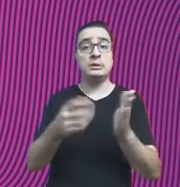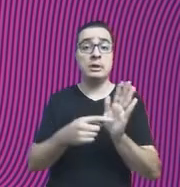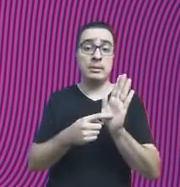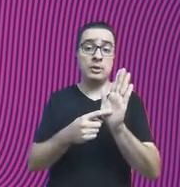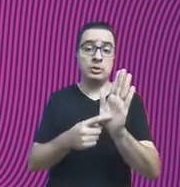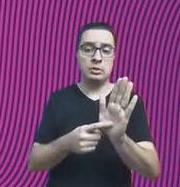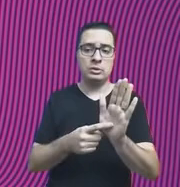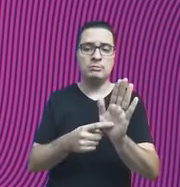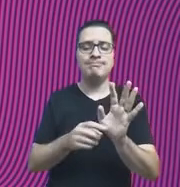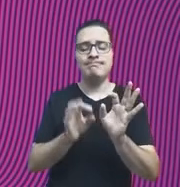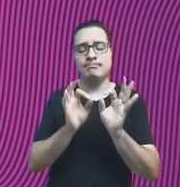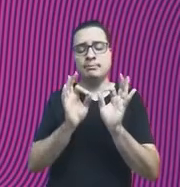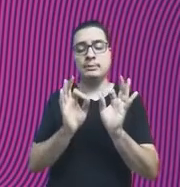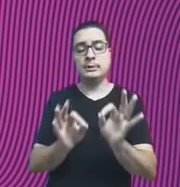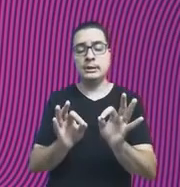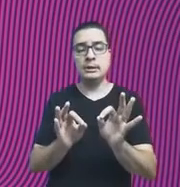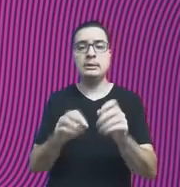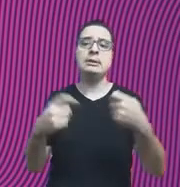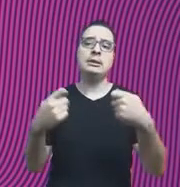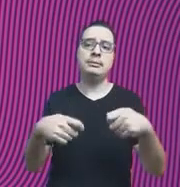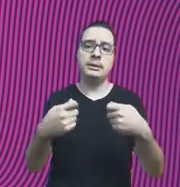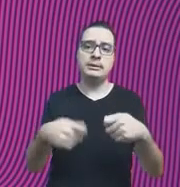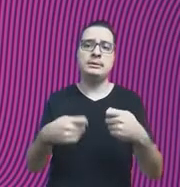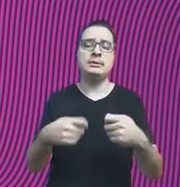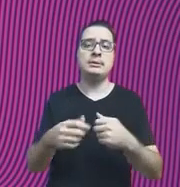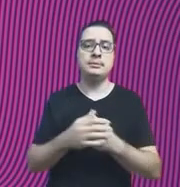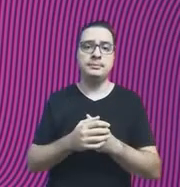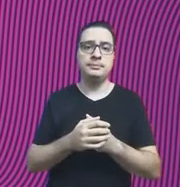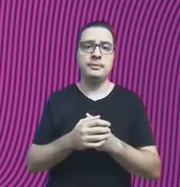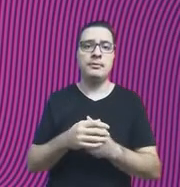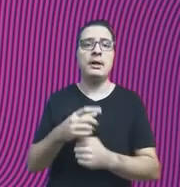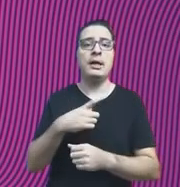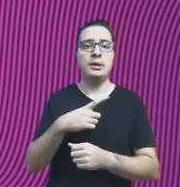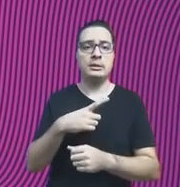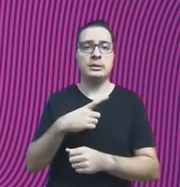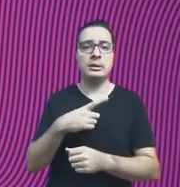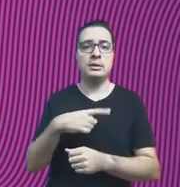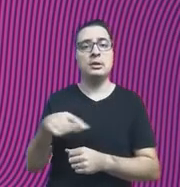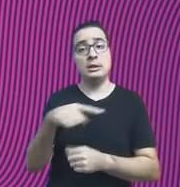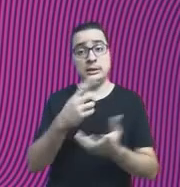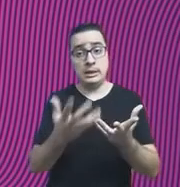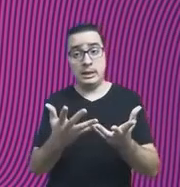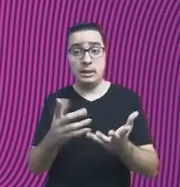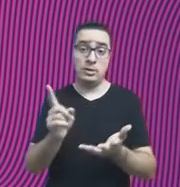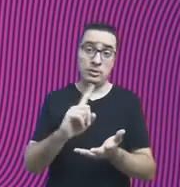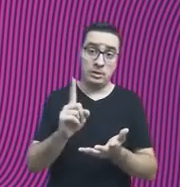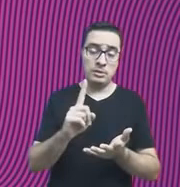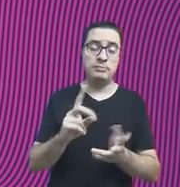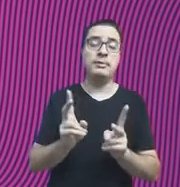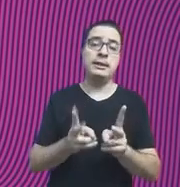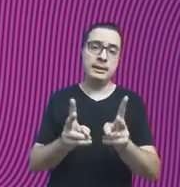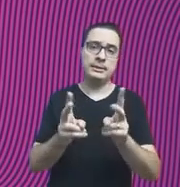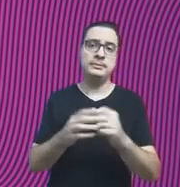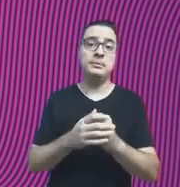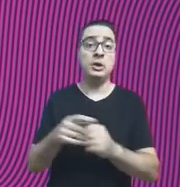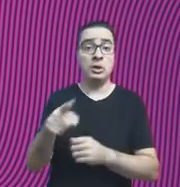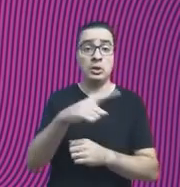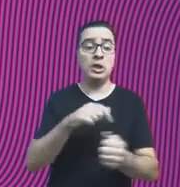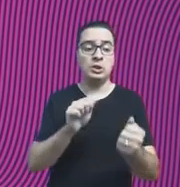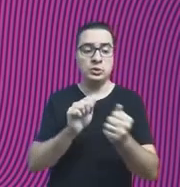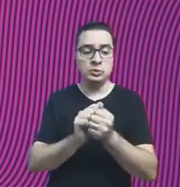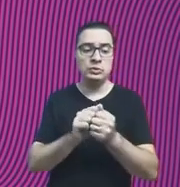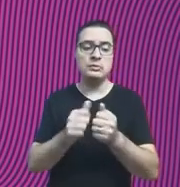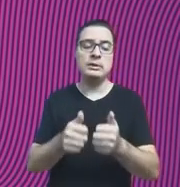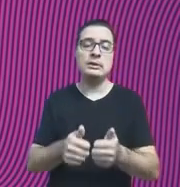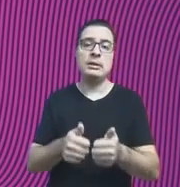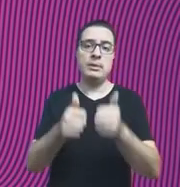absolutamente necessária. Vai acontecer, queiramos ou não. E se nós participarmos disso, será melhor, porque a gente pode